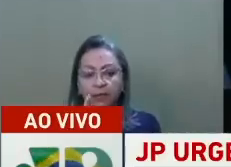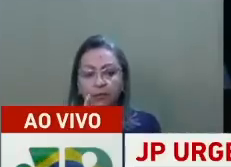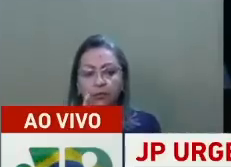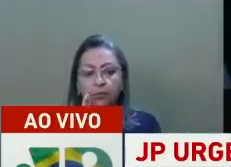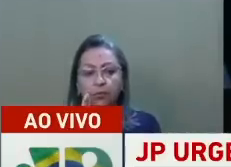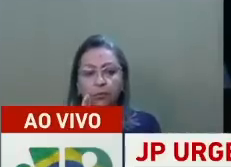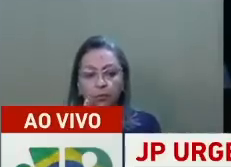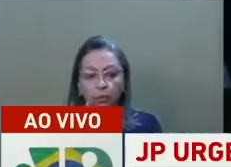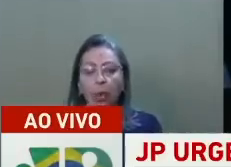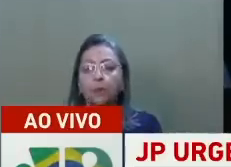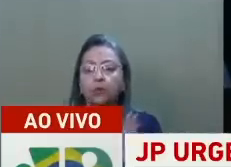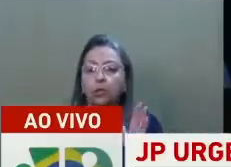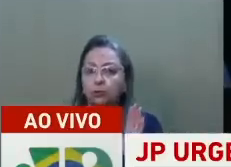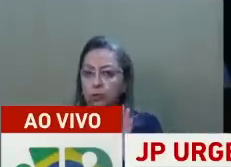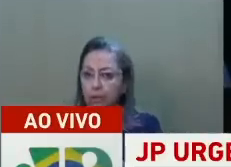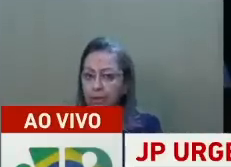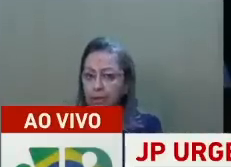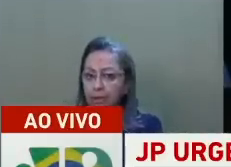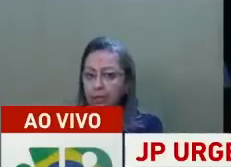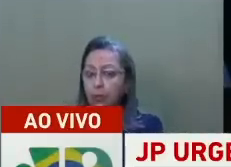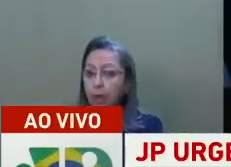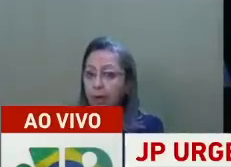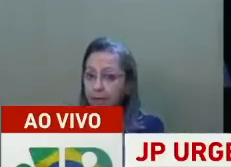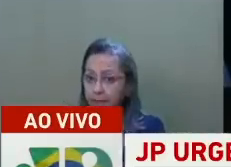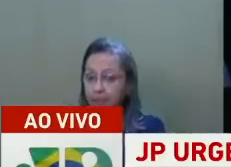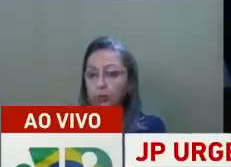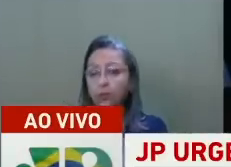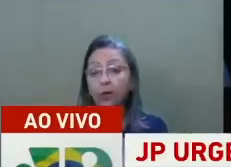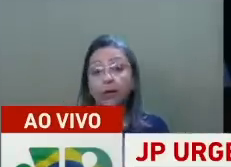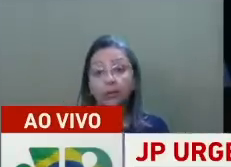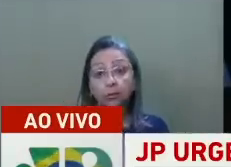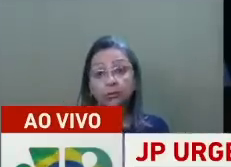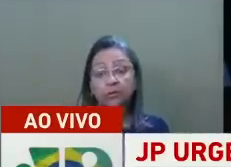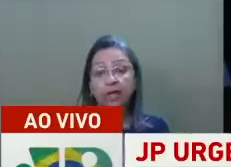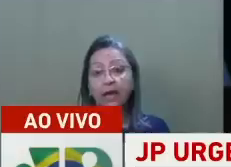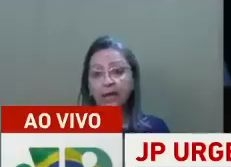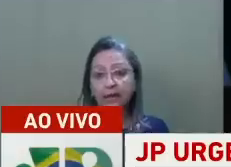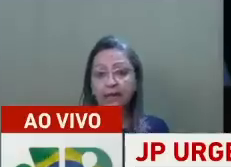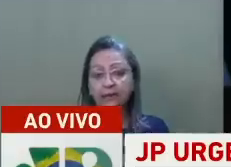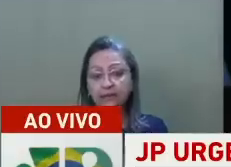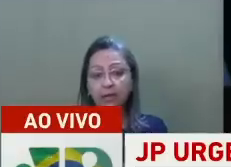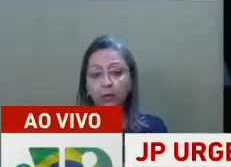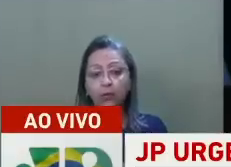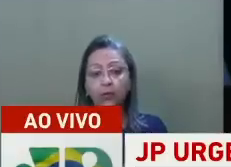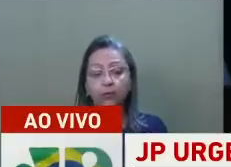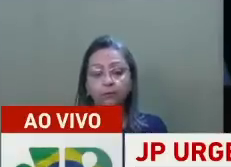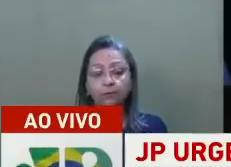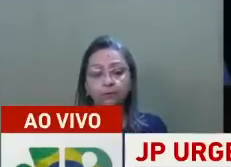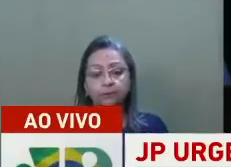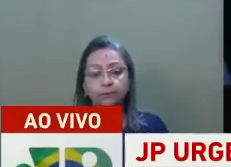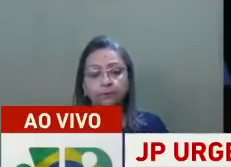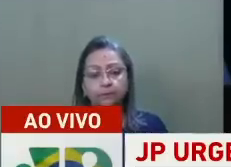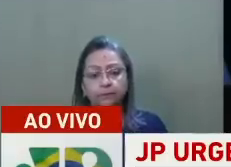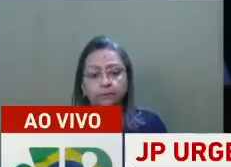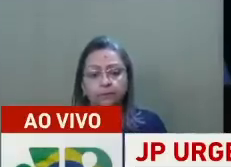aprovado o projeto de lei de conversão com a emenda número 14 de redação. Contra. Registrar o voto contrário,